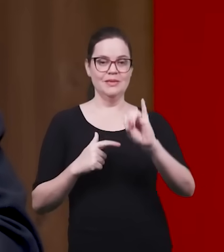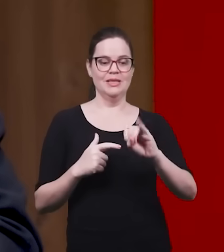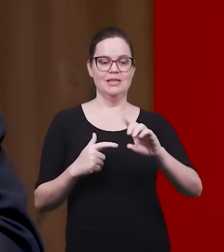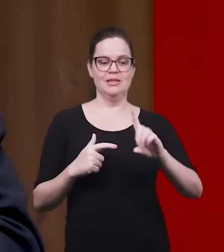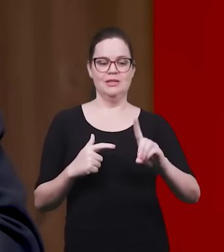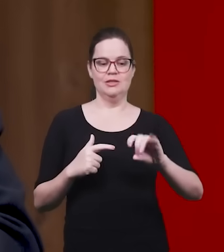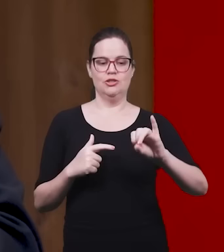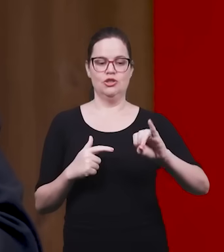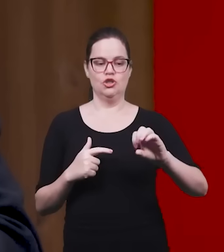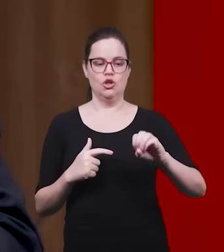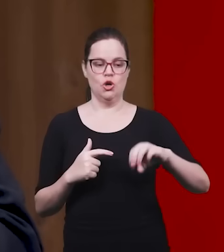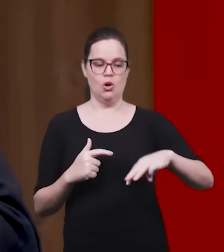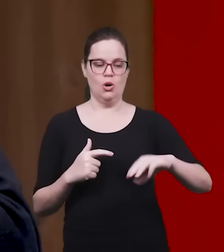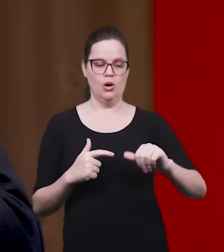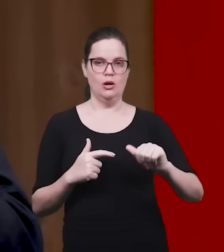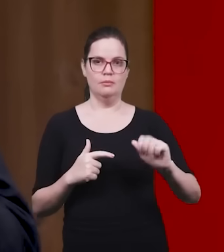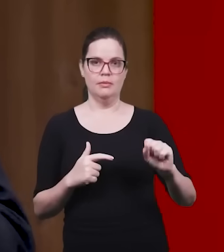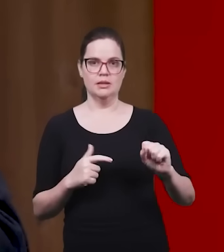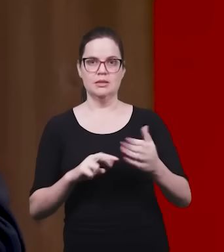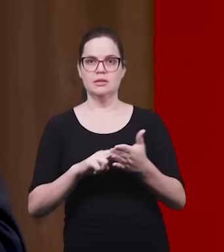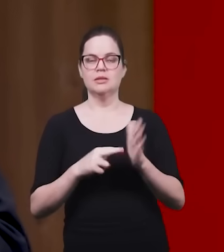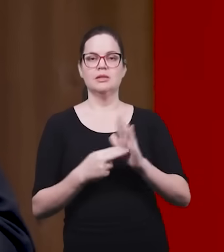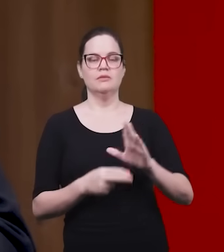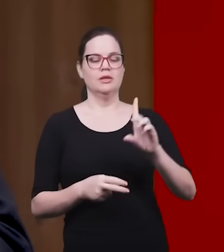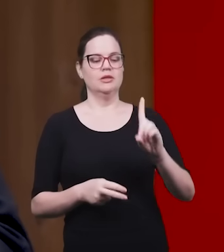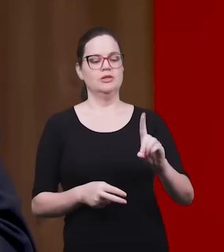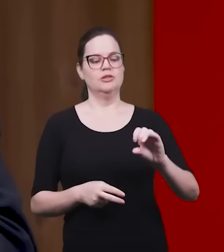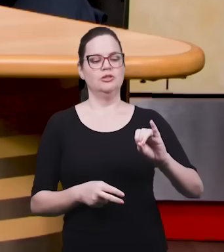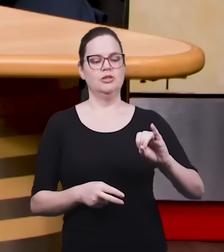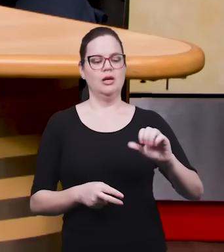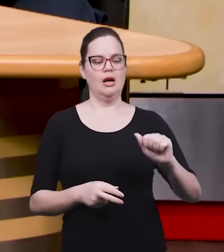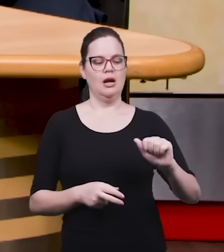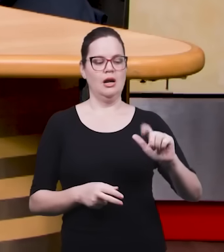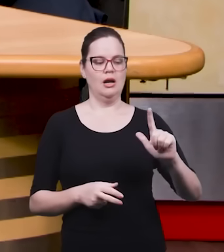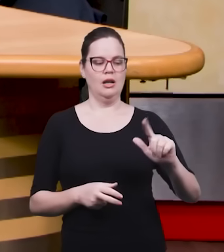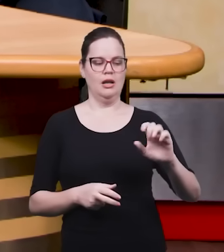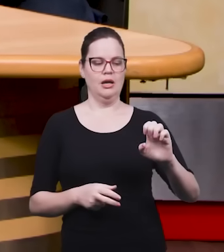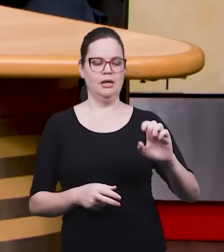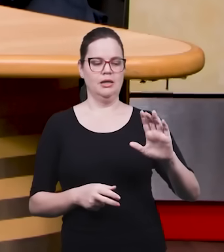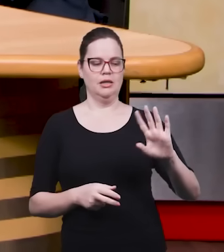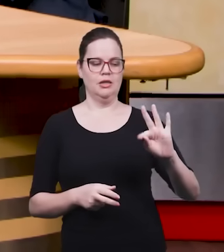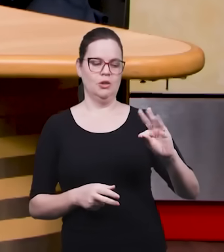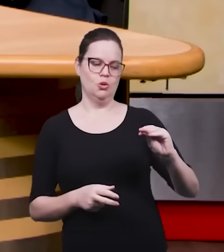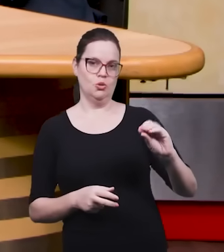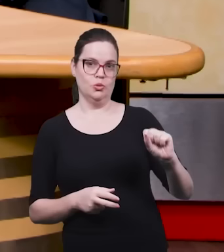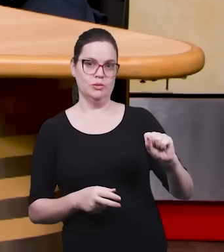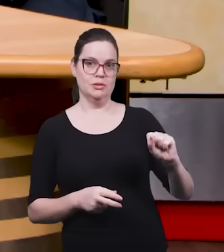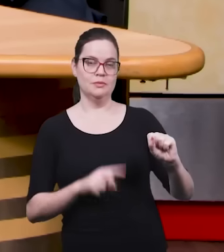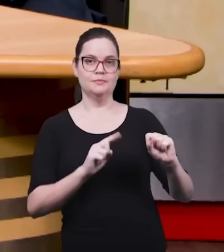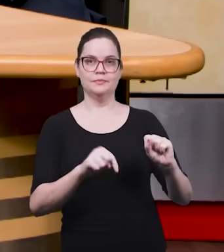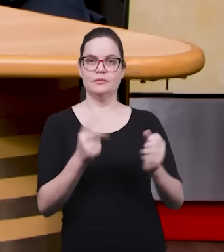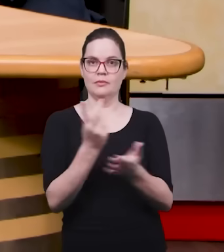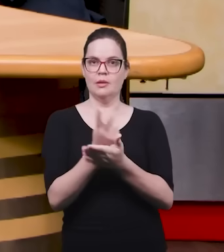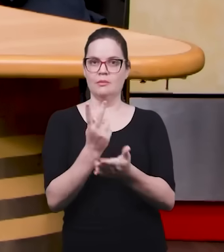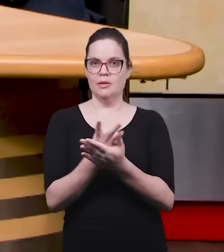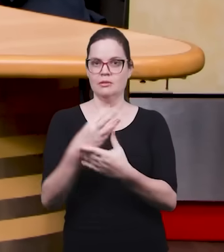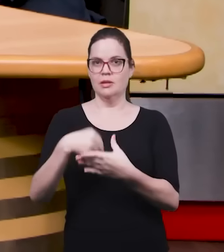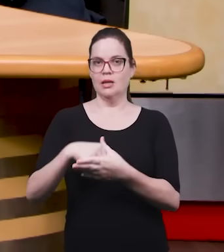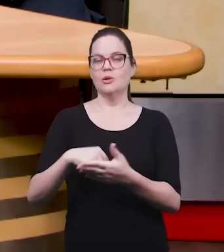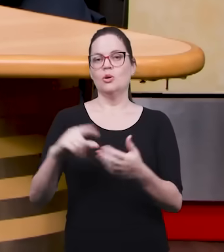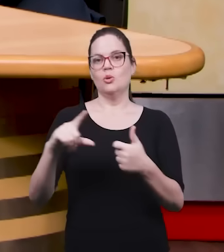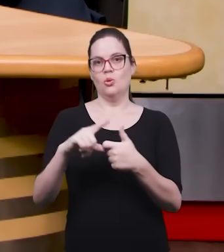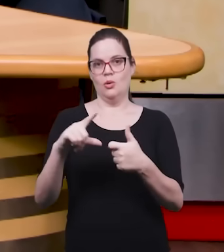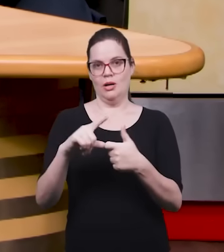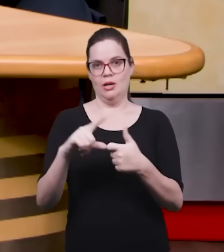usa a palavra dialectos, ou seja, que são os dialetos. Duas palavras no grego diferentes, né? E no mesmo texto, e Lucas, que era grego,